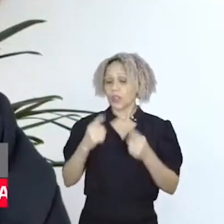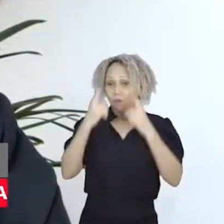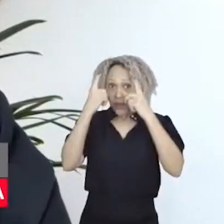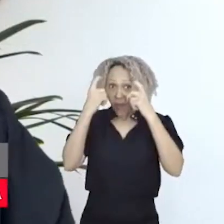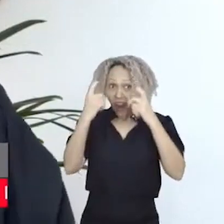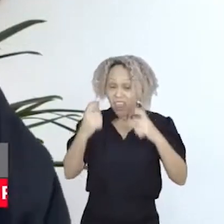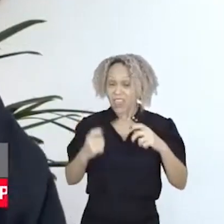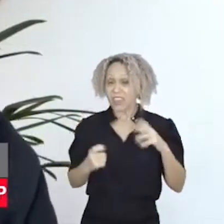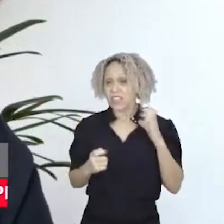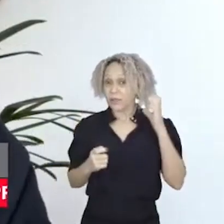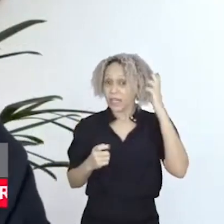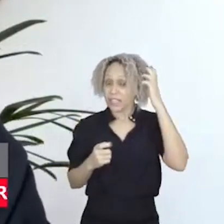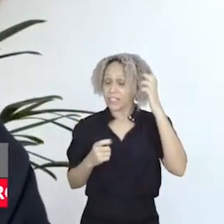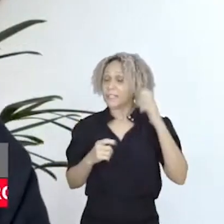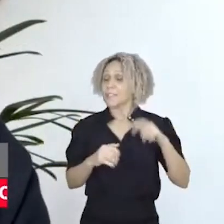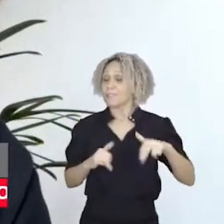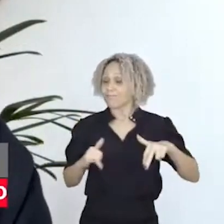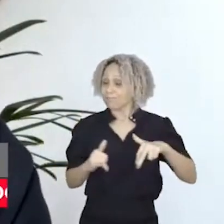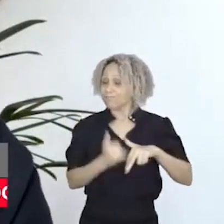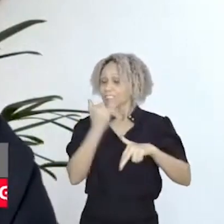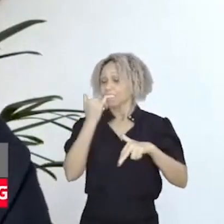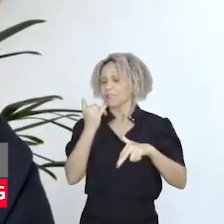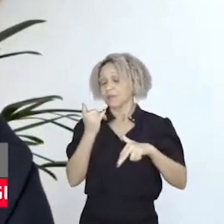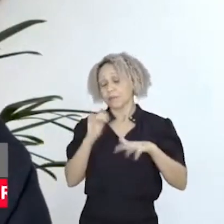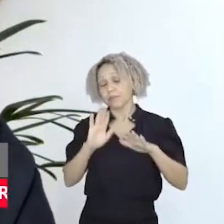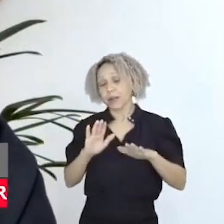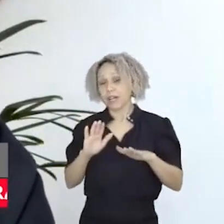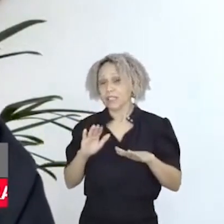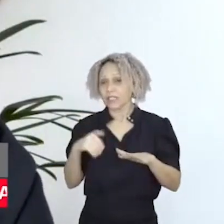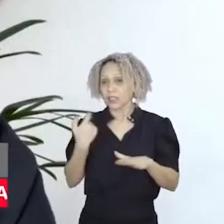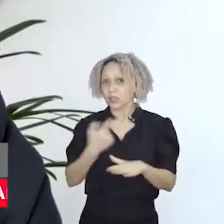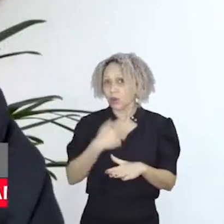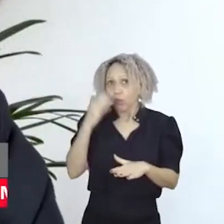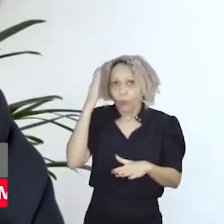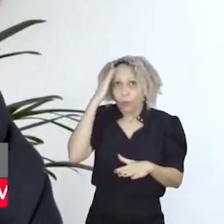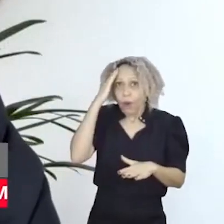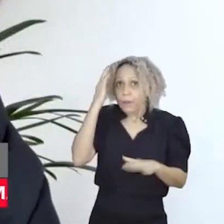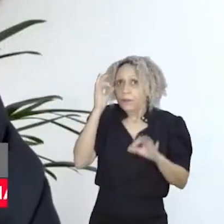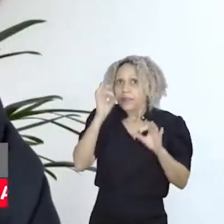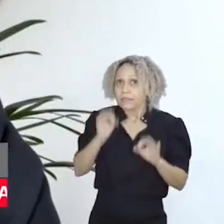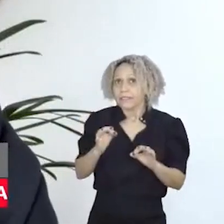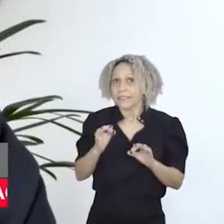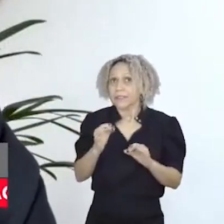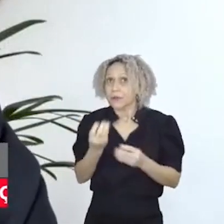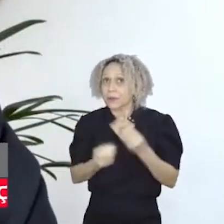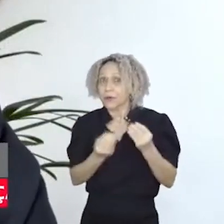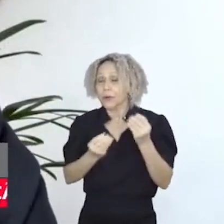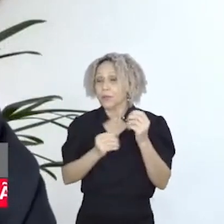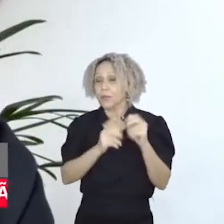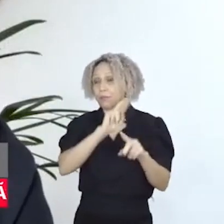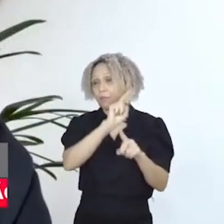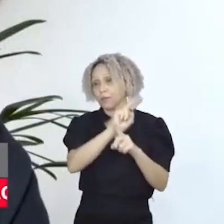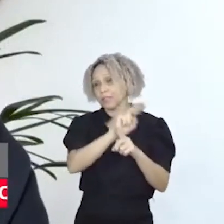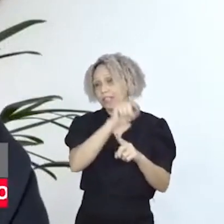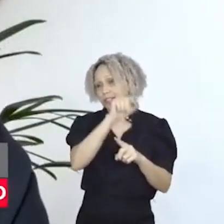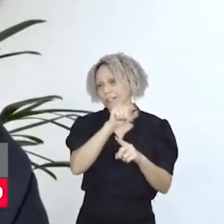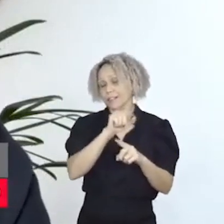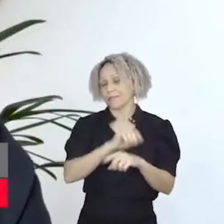violência política, a gente não tinha mecanismos ainda para protegê-la. Então, a